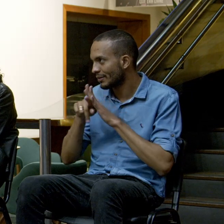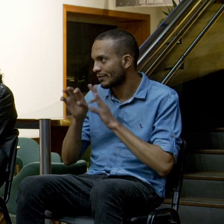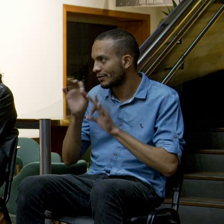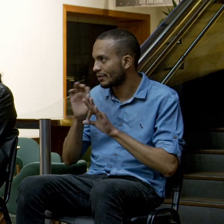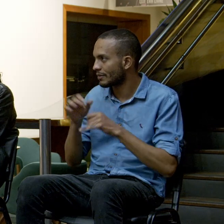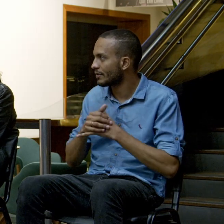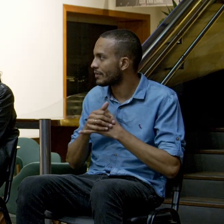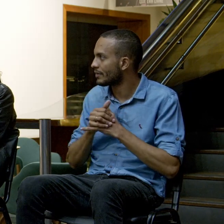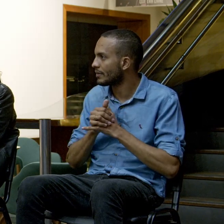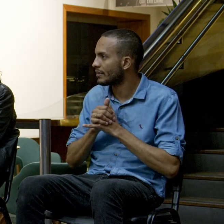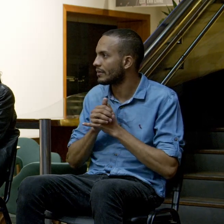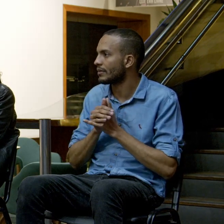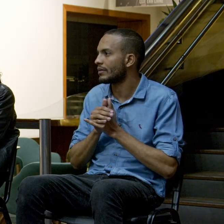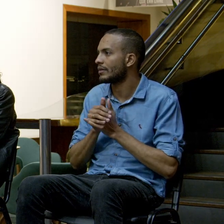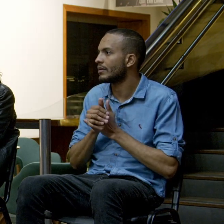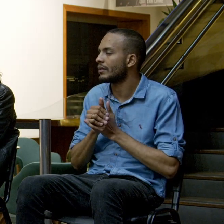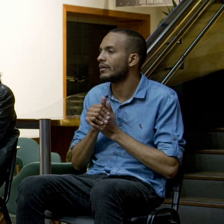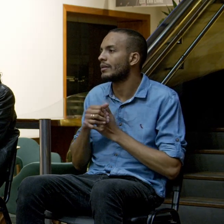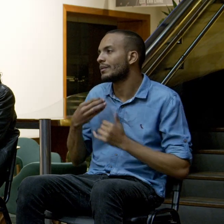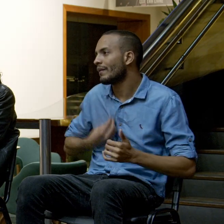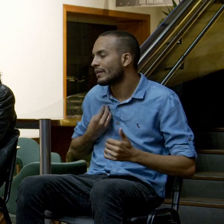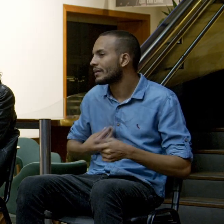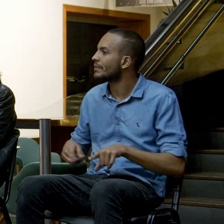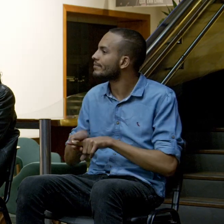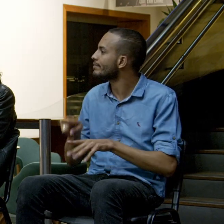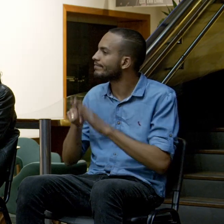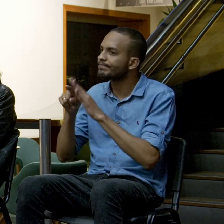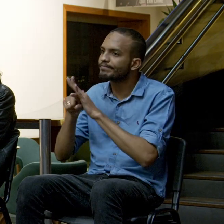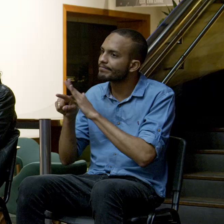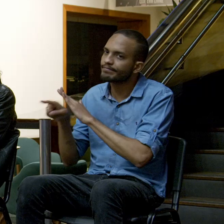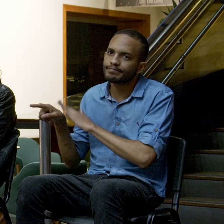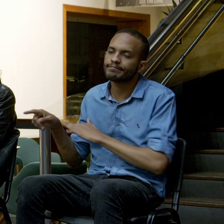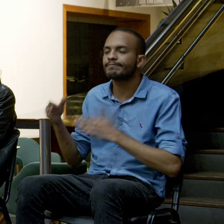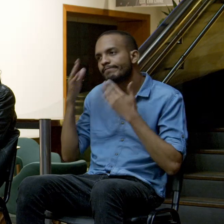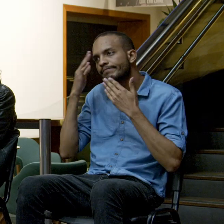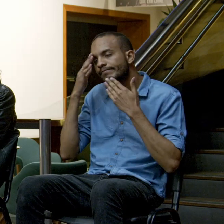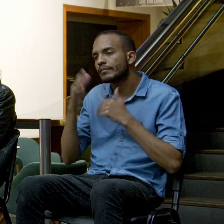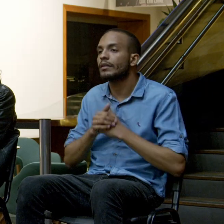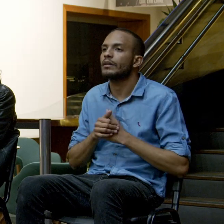obrigada pela presença e pelas perguntas.